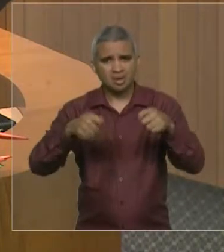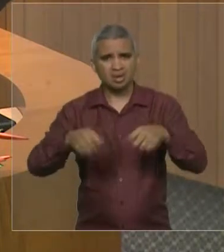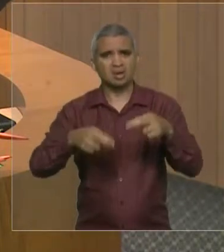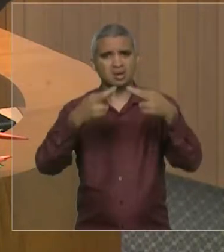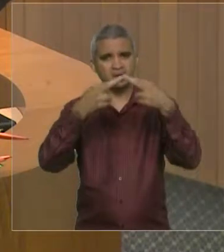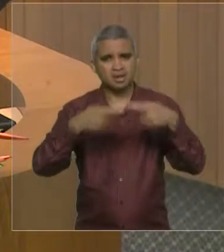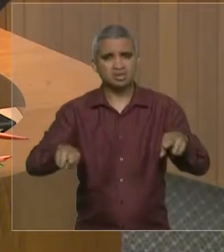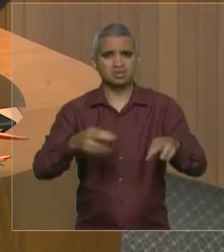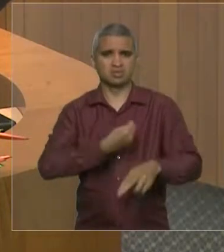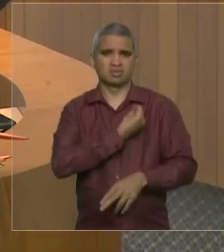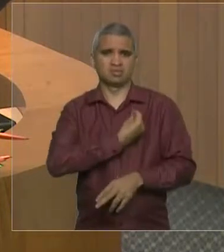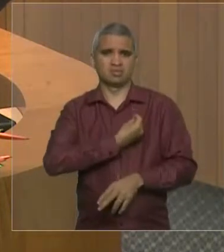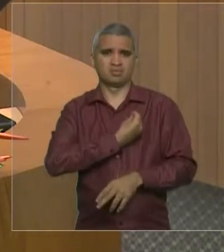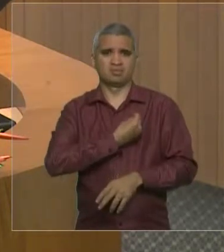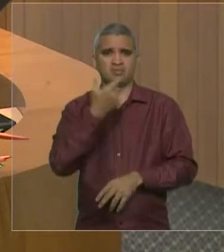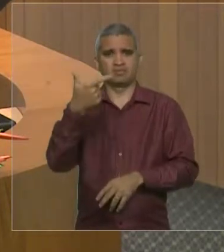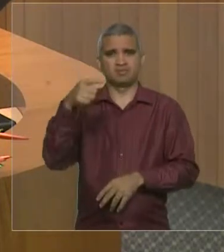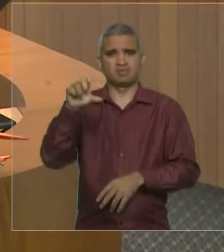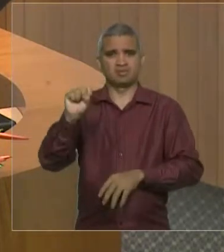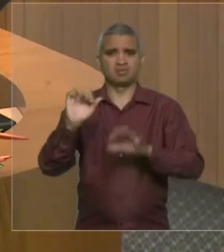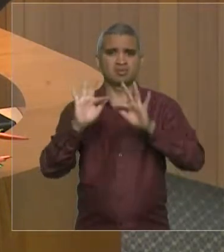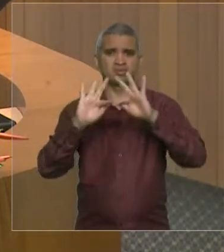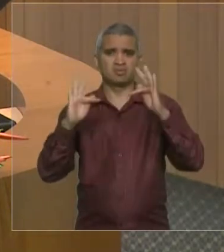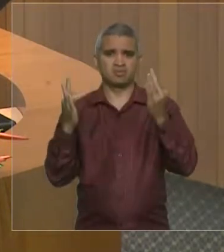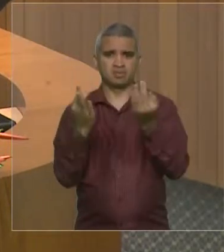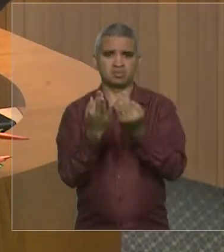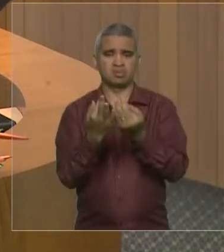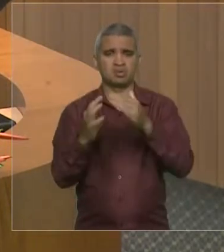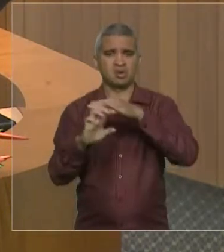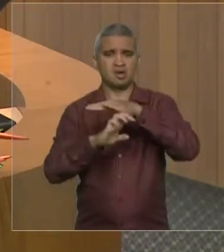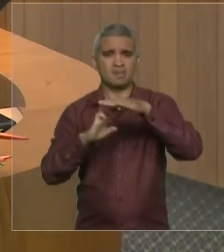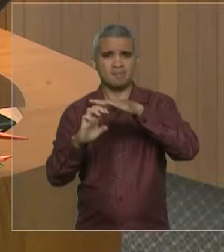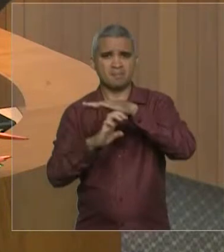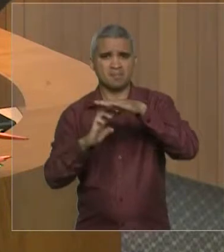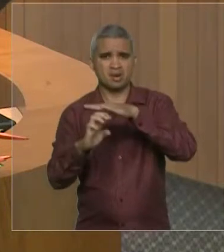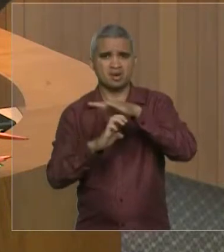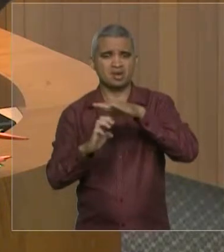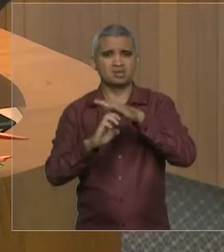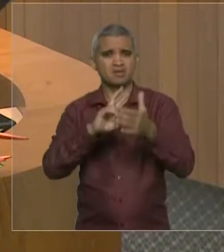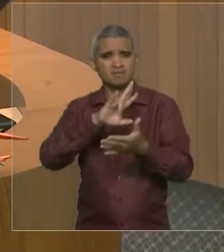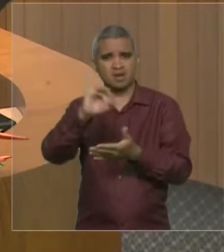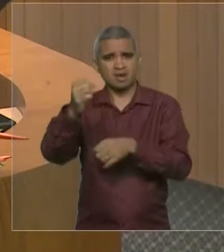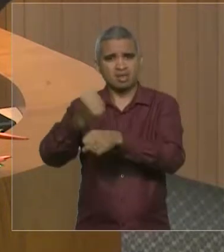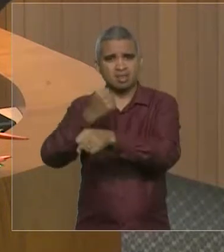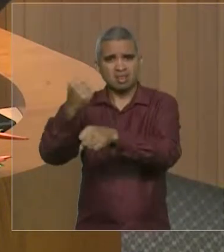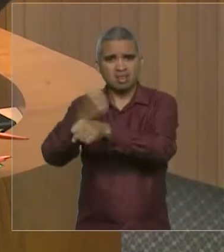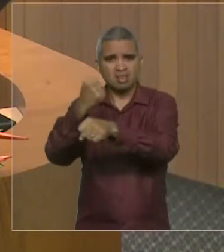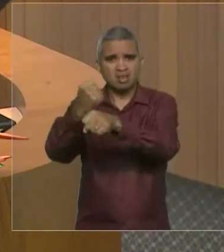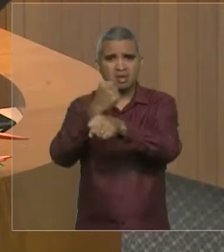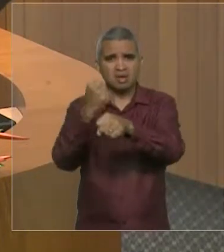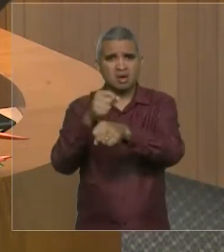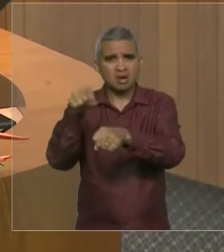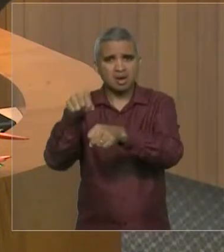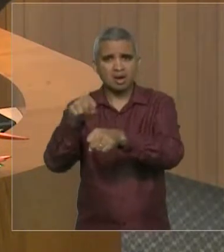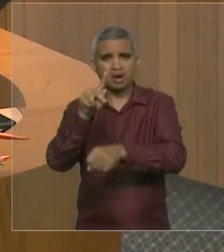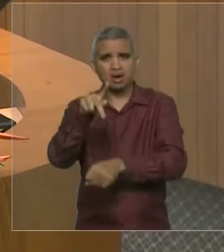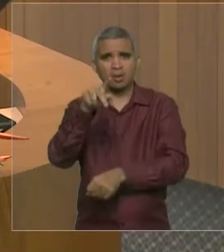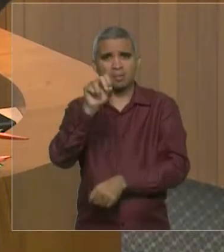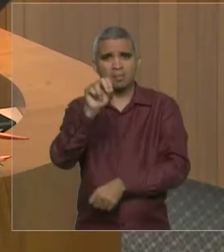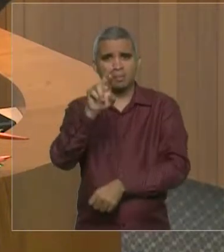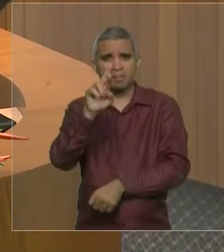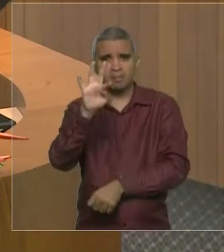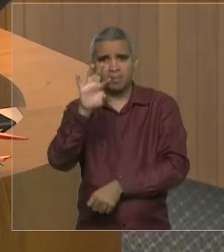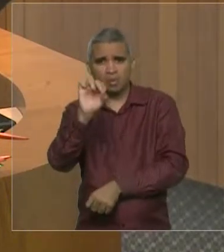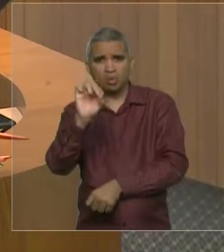28 famílias. Uma empresa que vai fazer o investimento num porto que vai gerar 5.500 empregos diretos, sabe-se